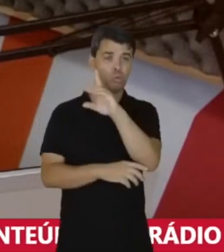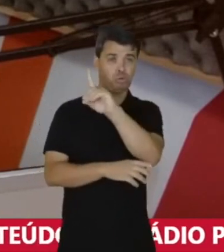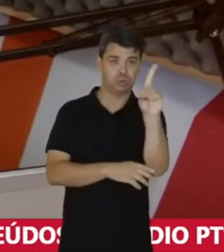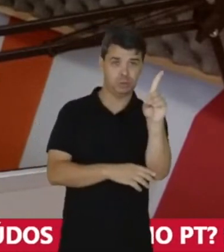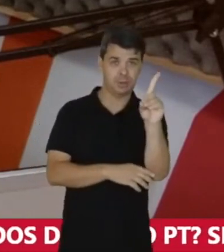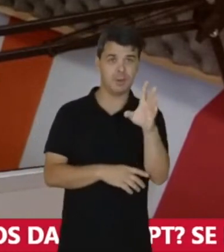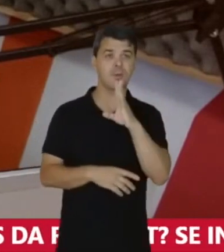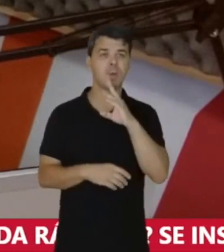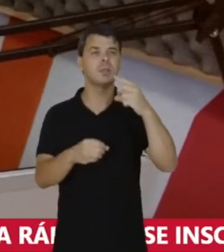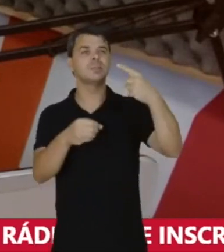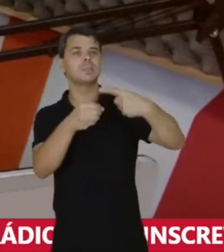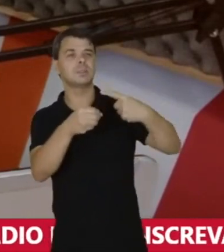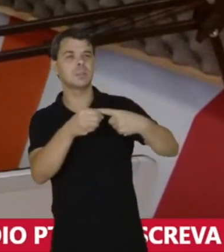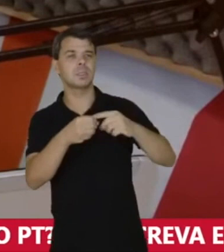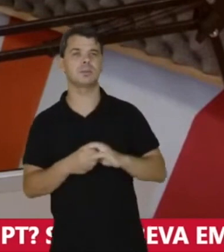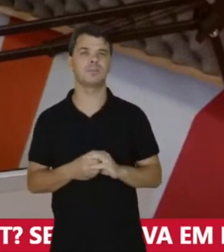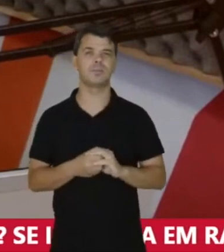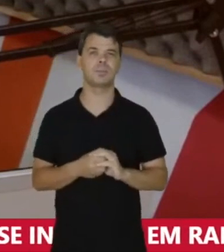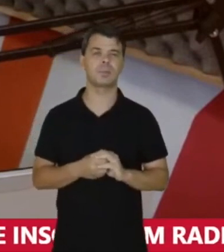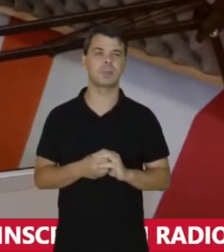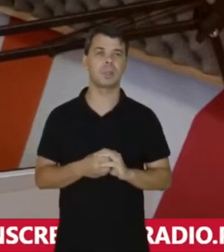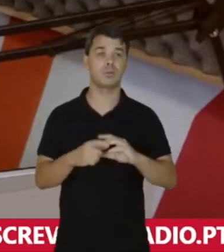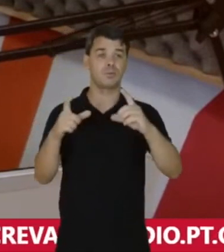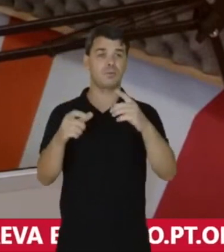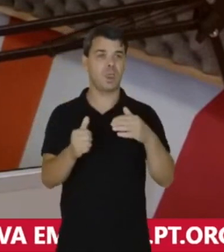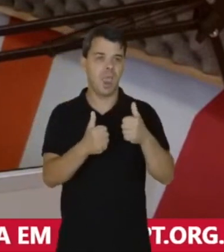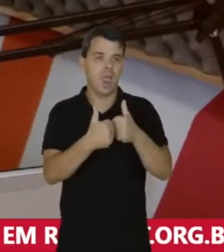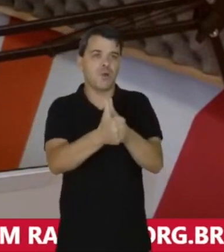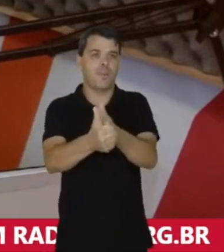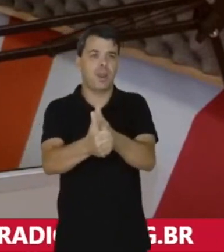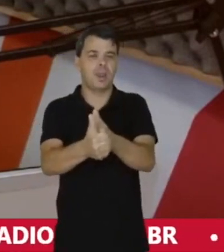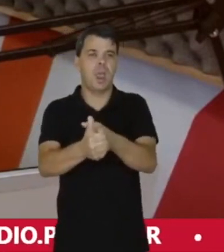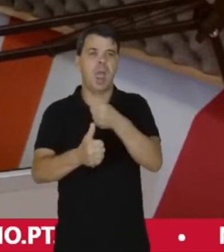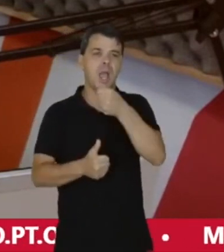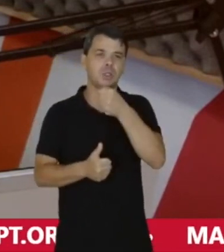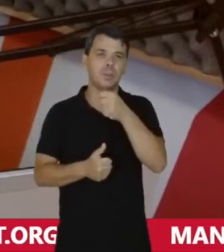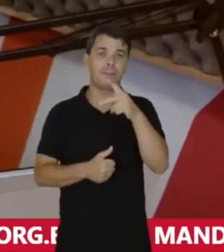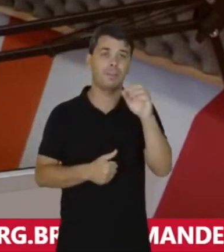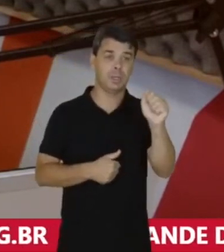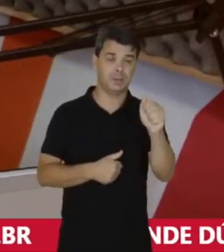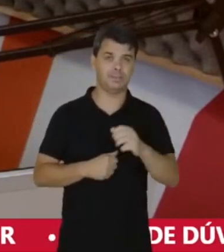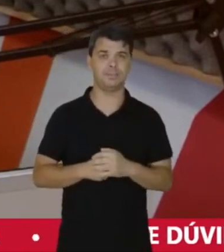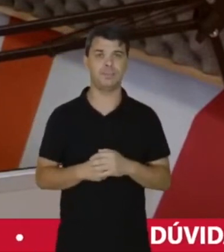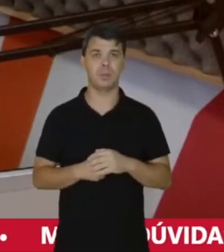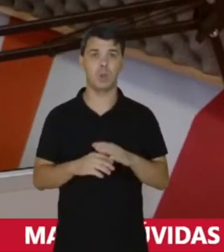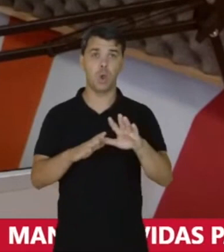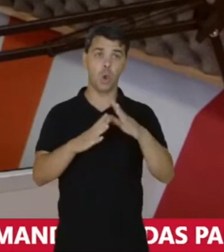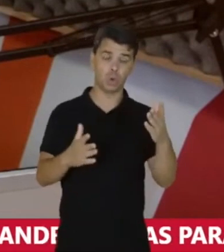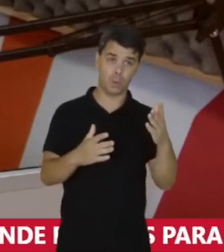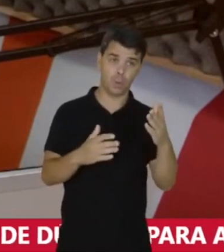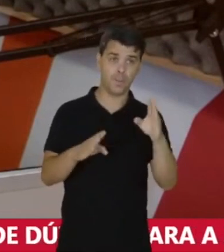dia, qual é a cidade de onde você acompanha o Jornal Rádio PT. E você que está pela rádio ou então